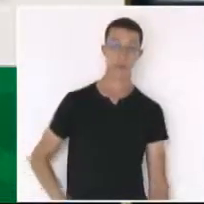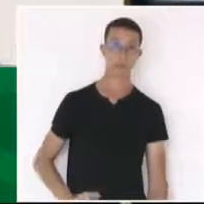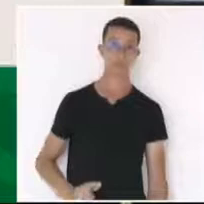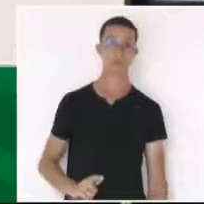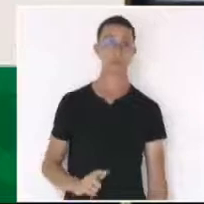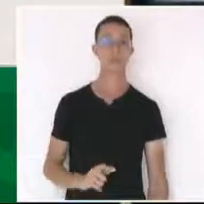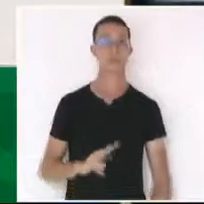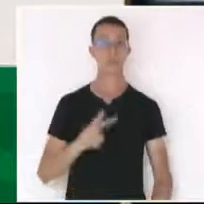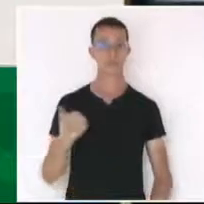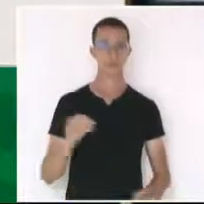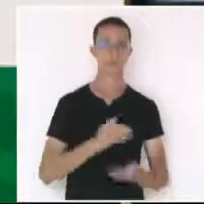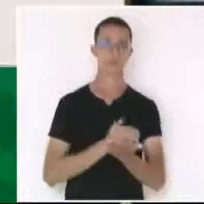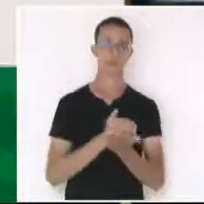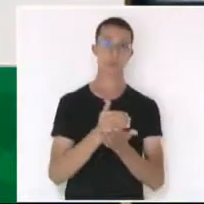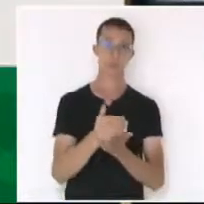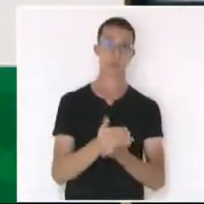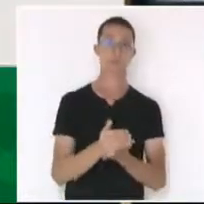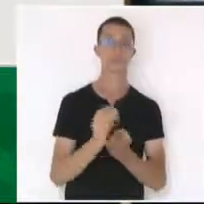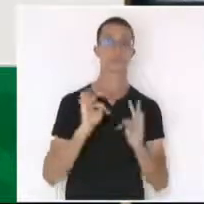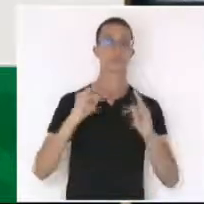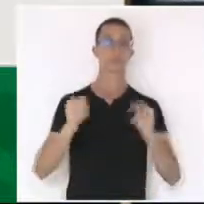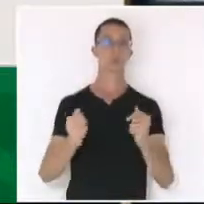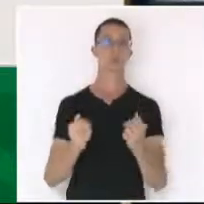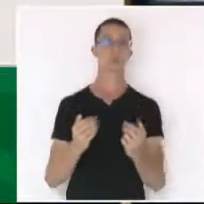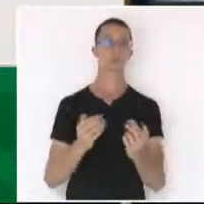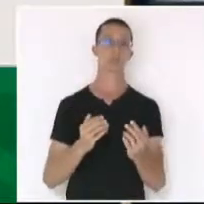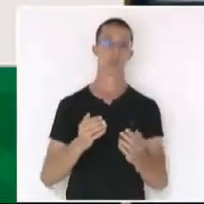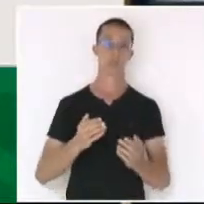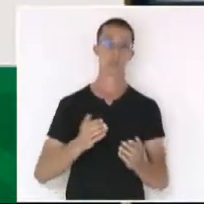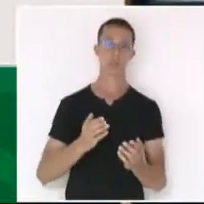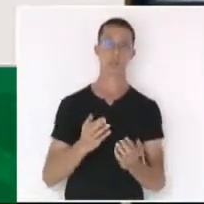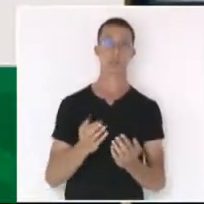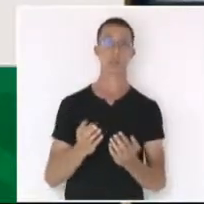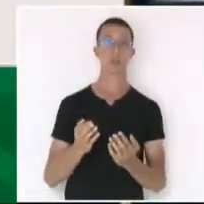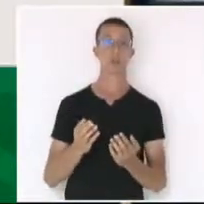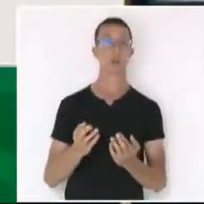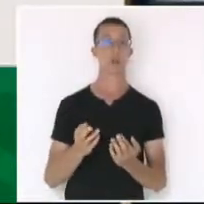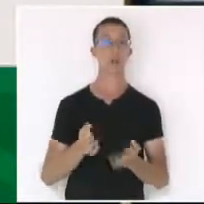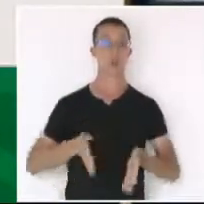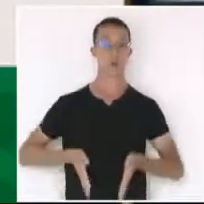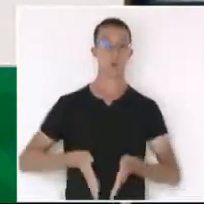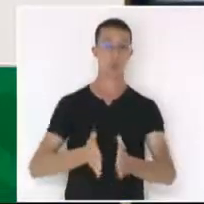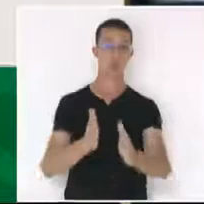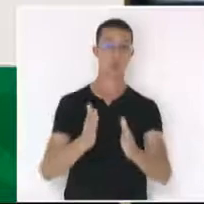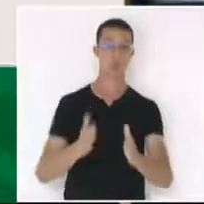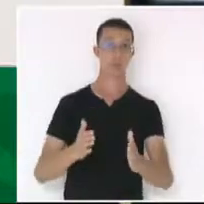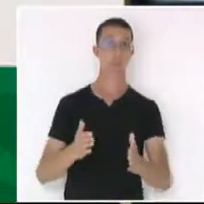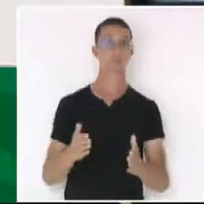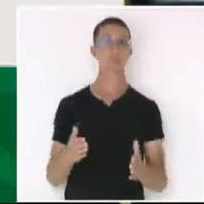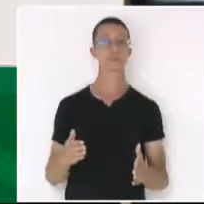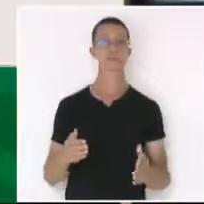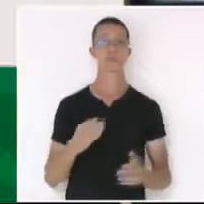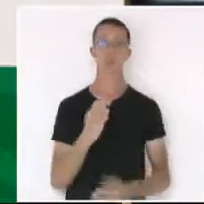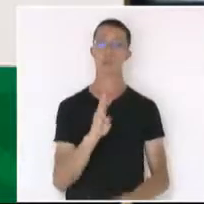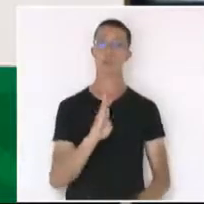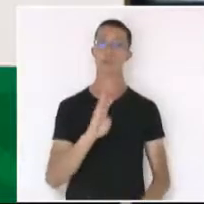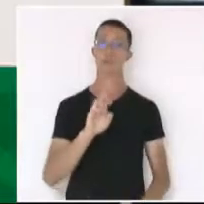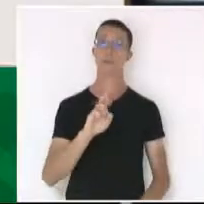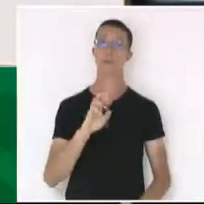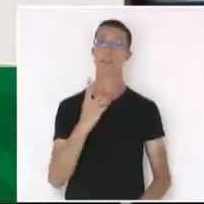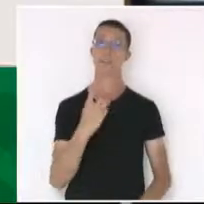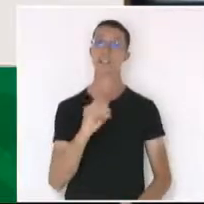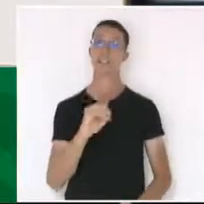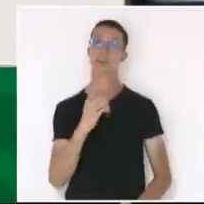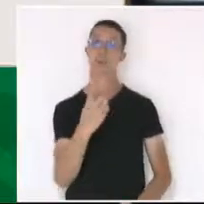acessos e adultos na intersecção com a br-101 de formas de que dentro de mais um ano um ano e pouco nós vamos